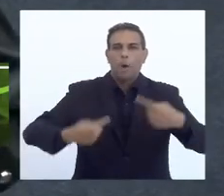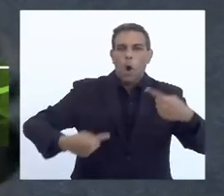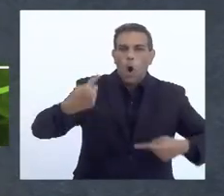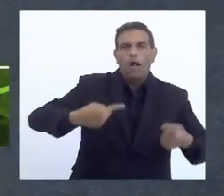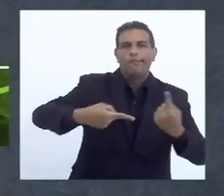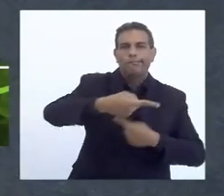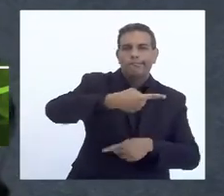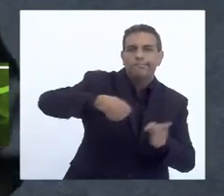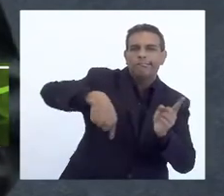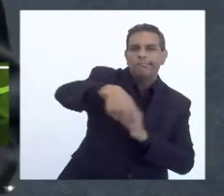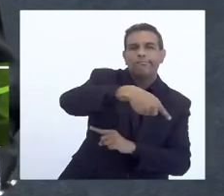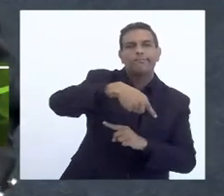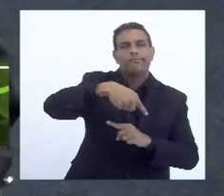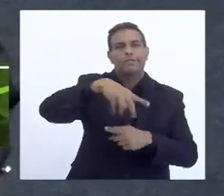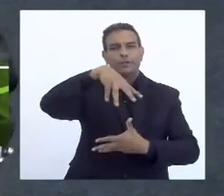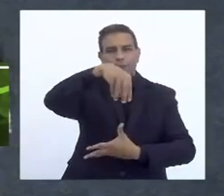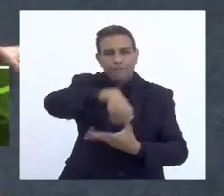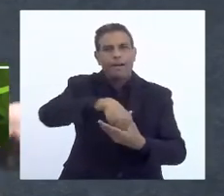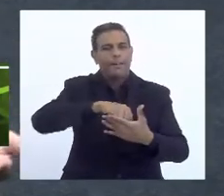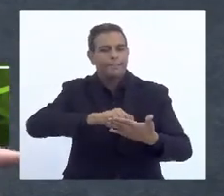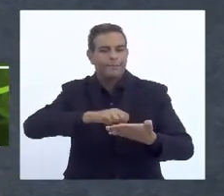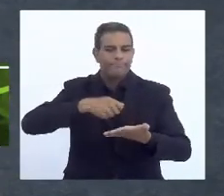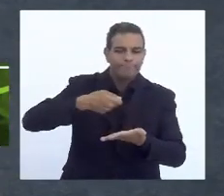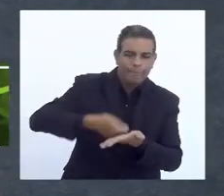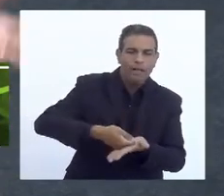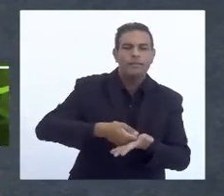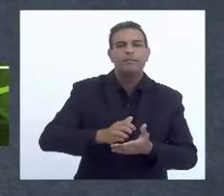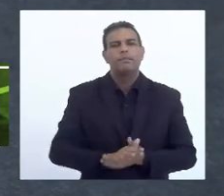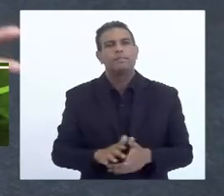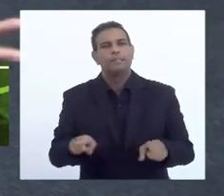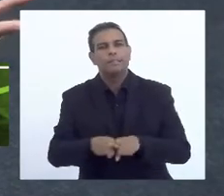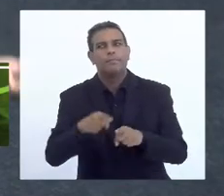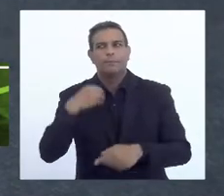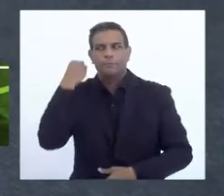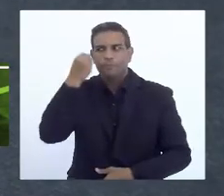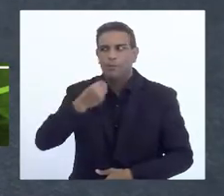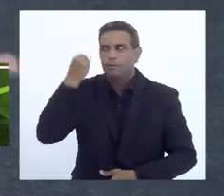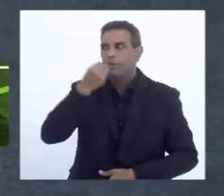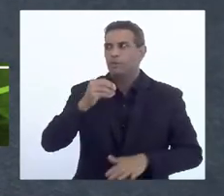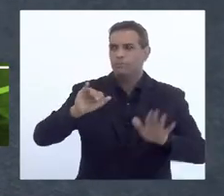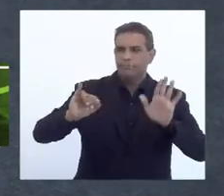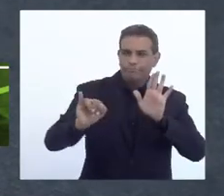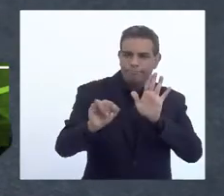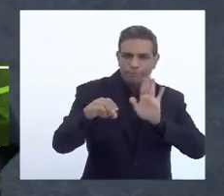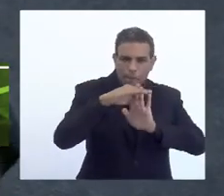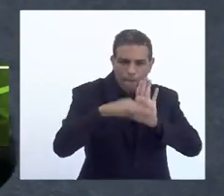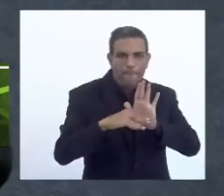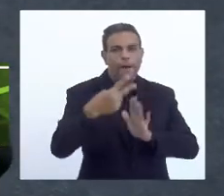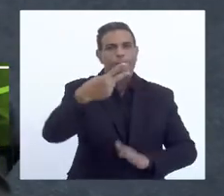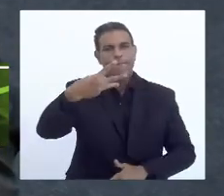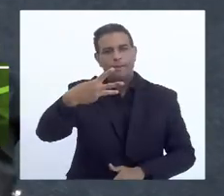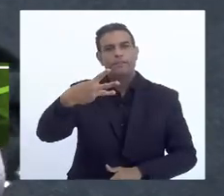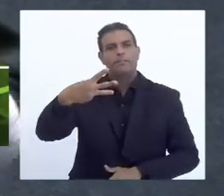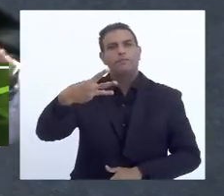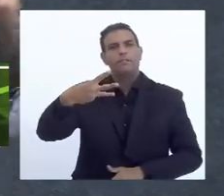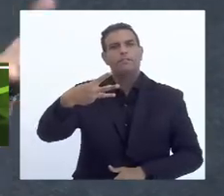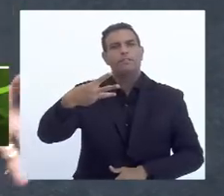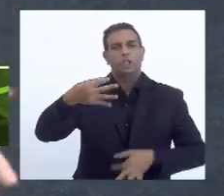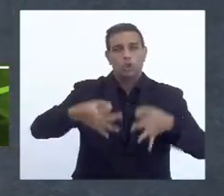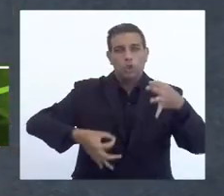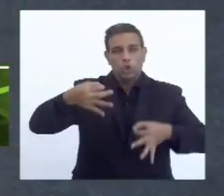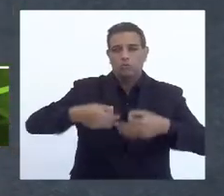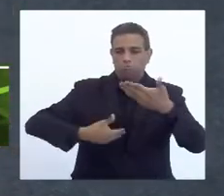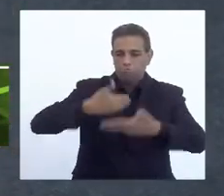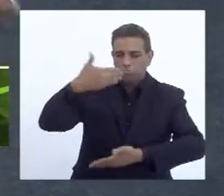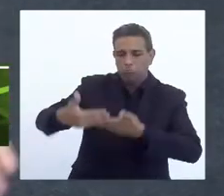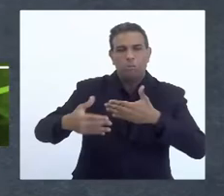político dentro de um espaço de decisão, e aí eu me refiro à minha história passada, 23 anos enquanto juíza, desenvolvi